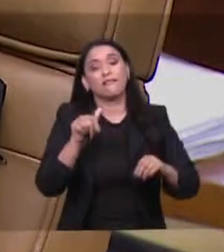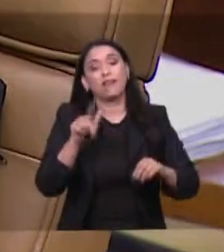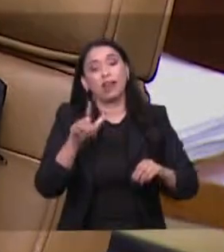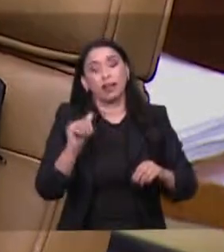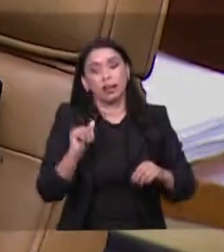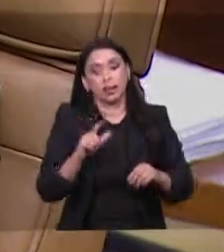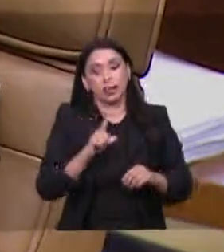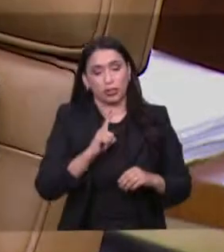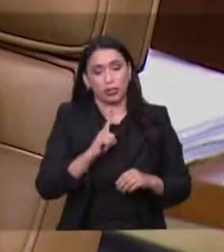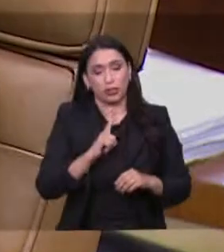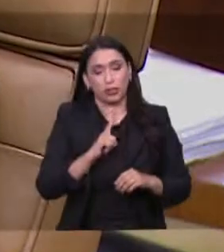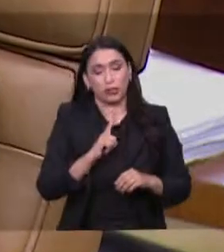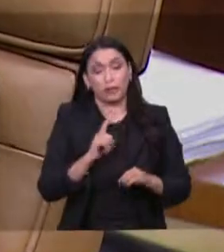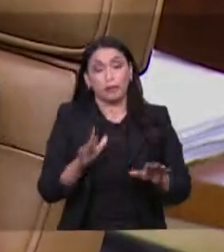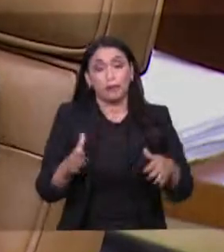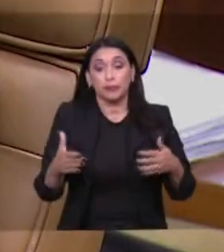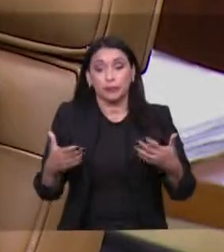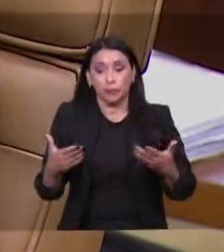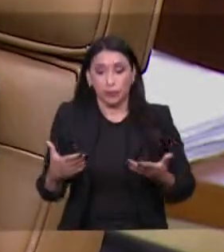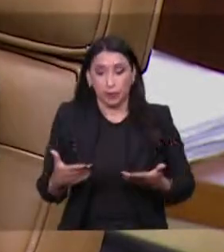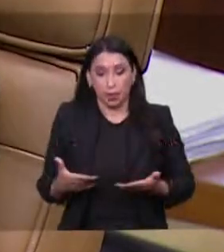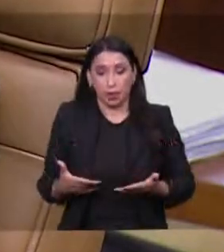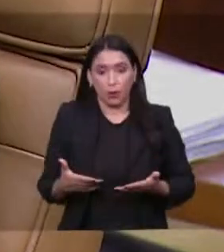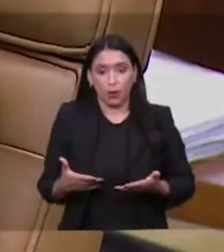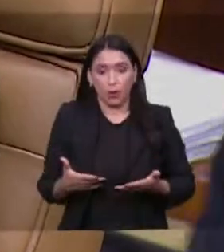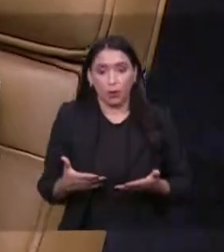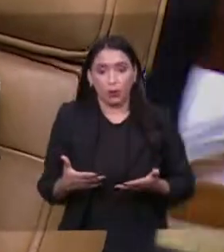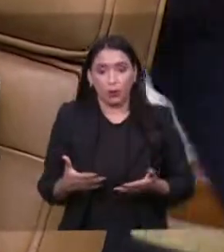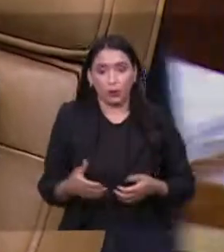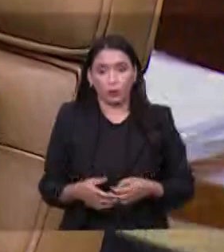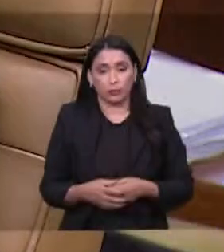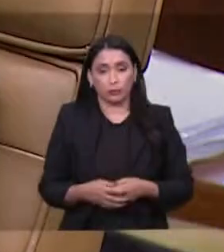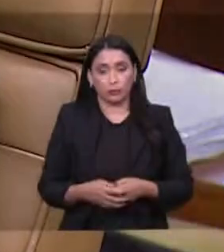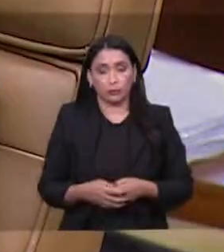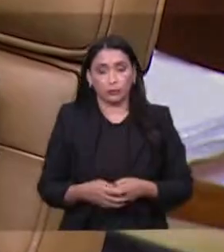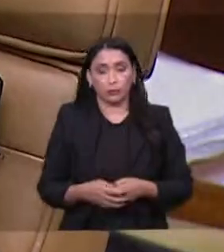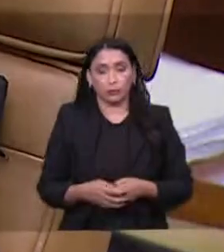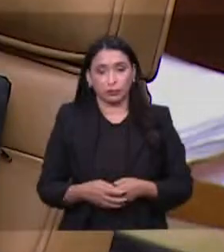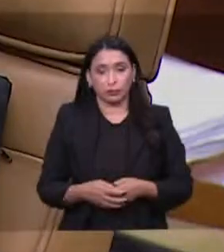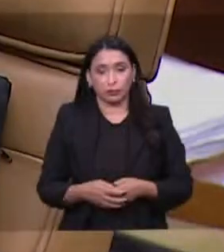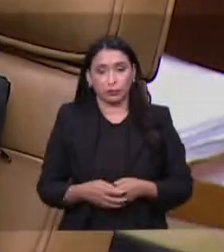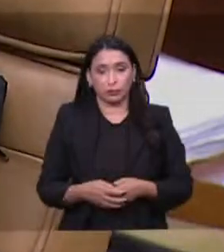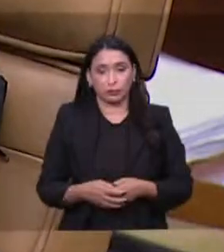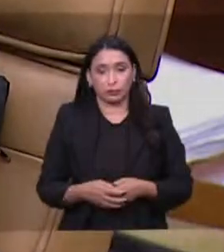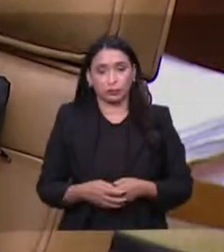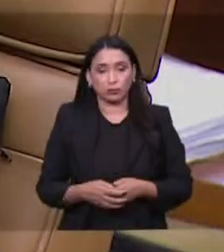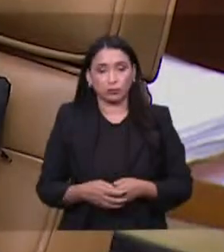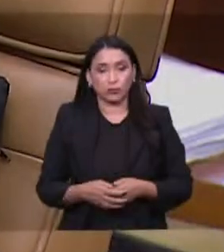vaga. Então, o que eu quero aqui, ministro Dias Toffoli, a minha preocupação aqui é a